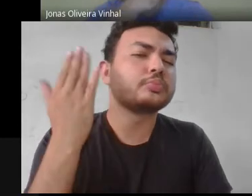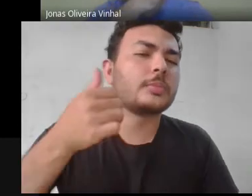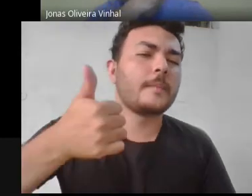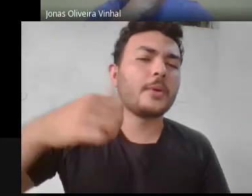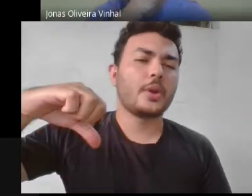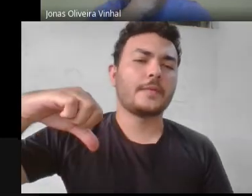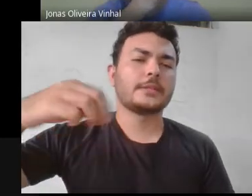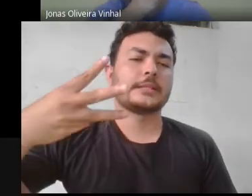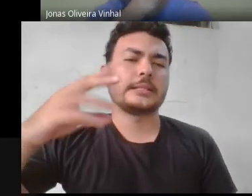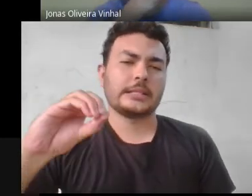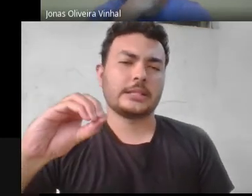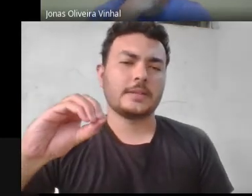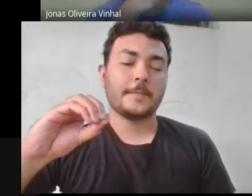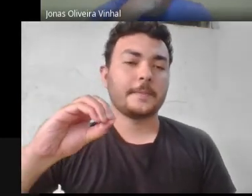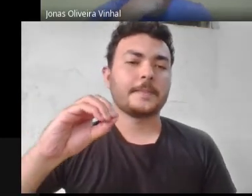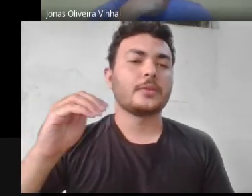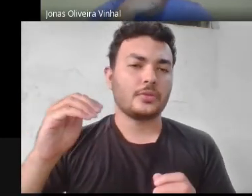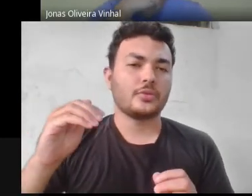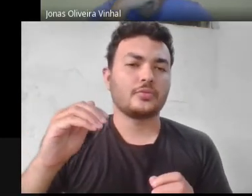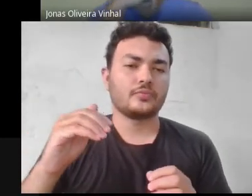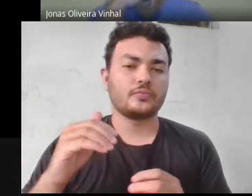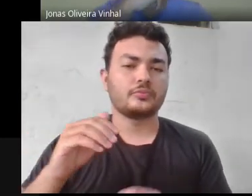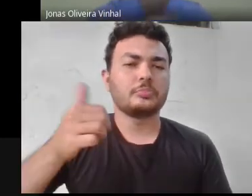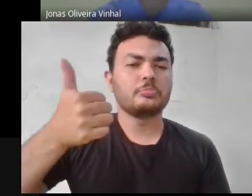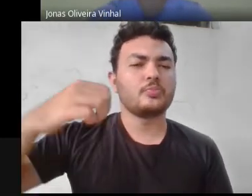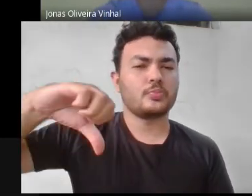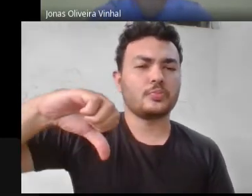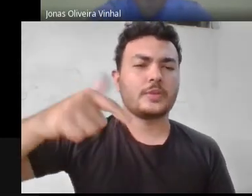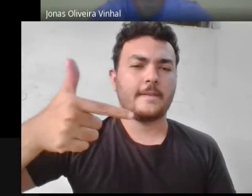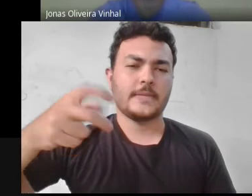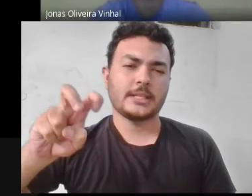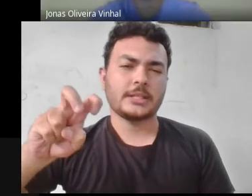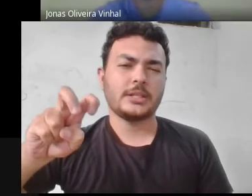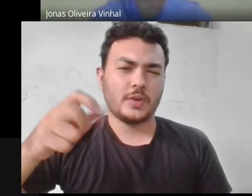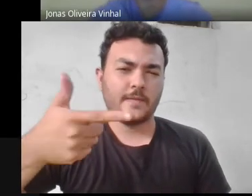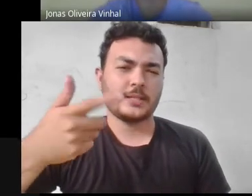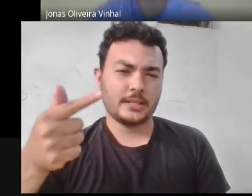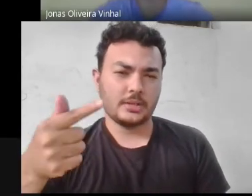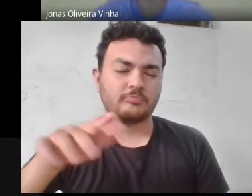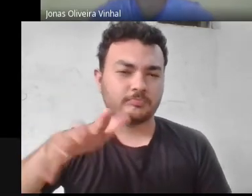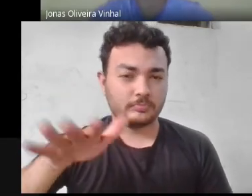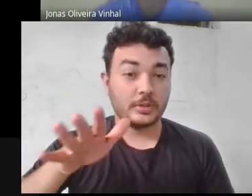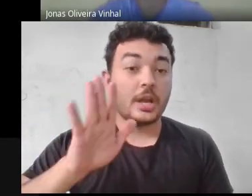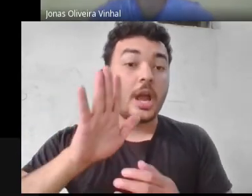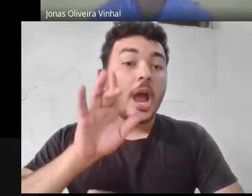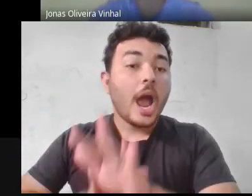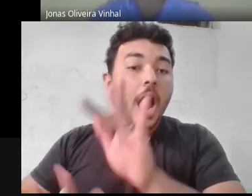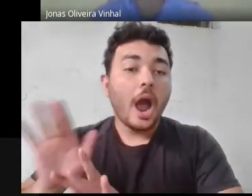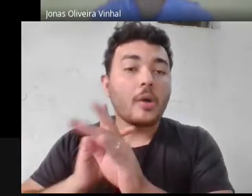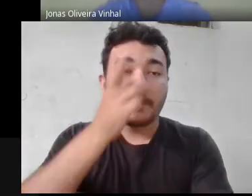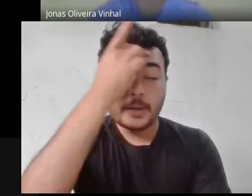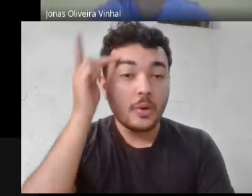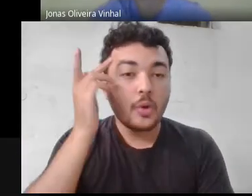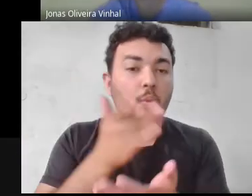né, 1930, aliás, no final da década de 20, 1925, 27, por aí, alguns cientistas começaram a propor